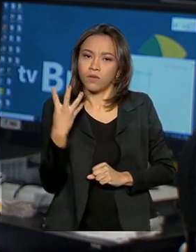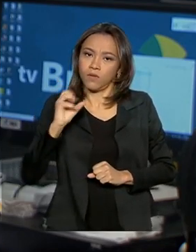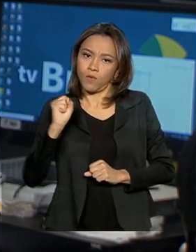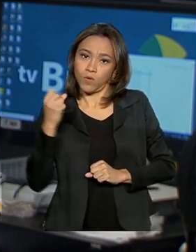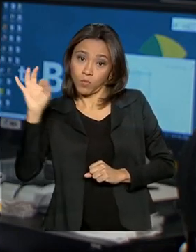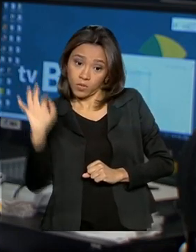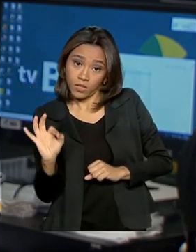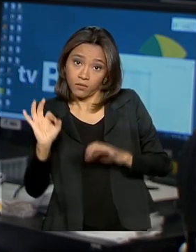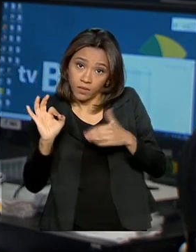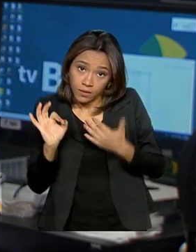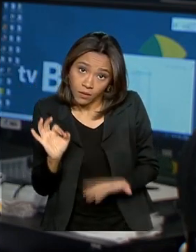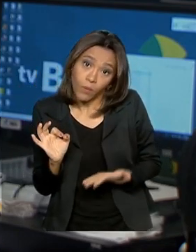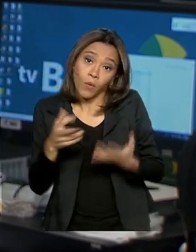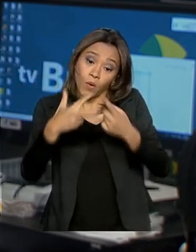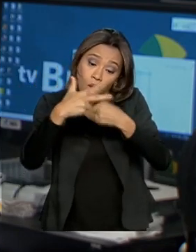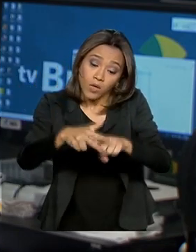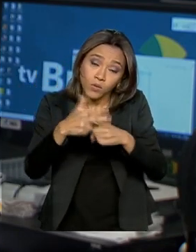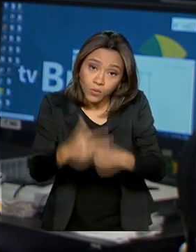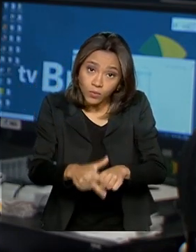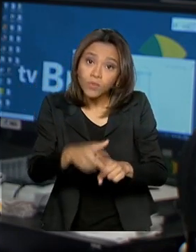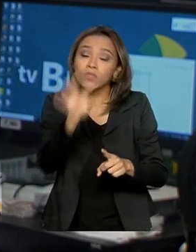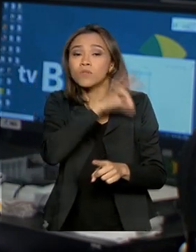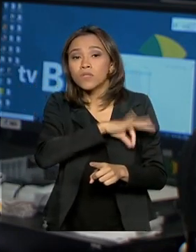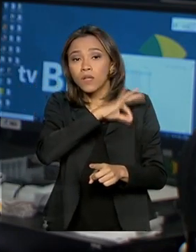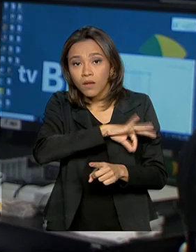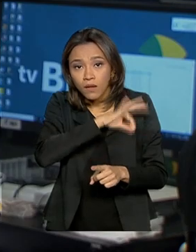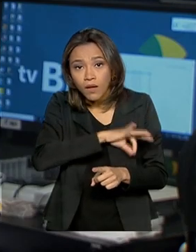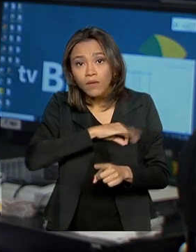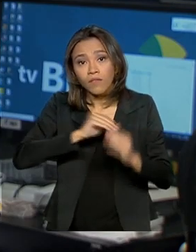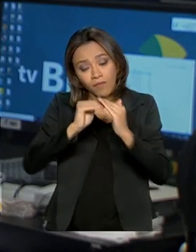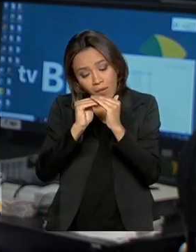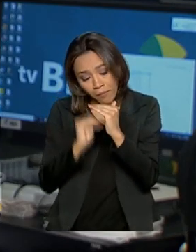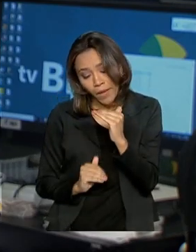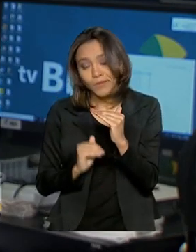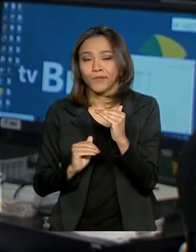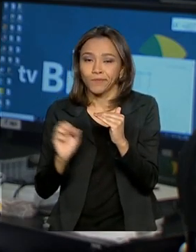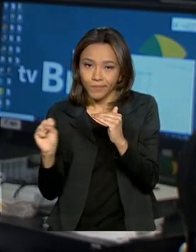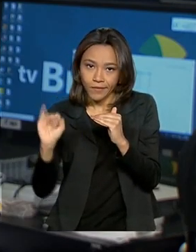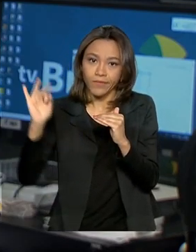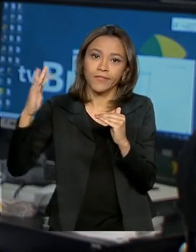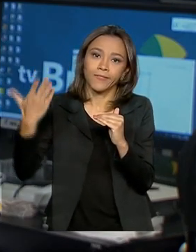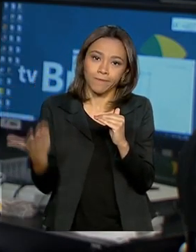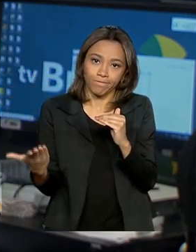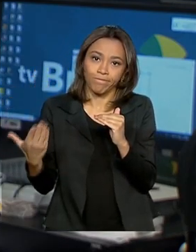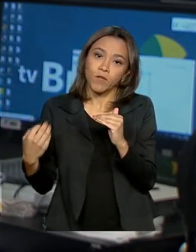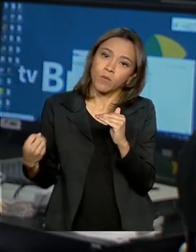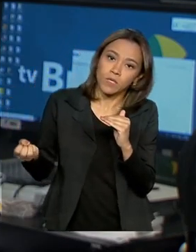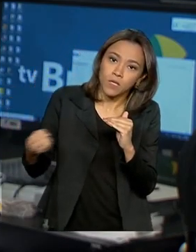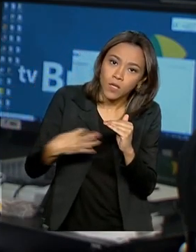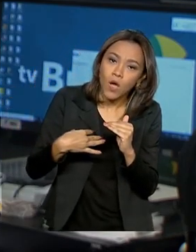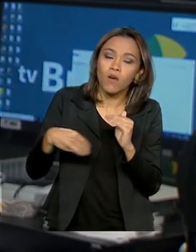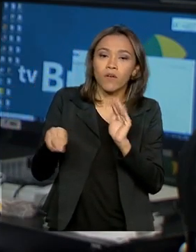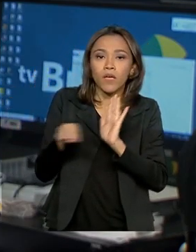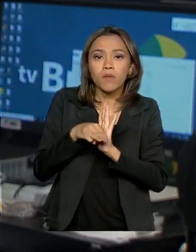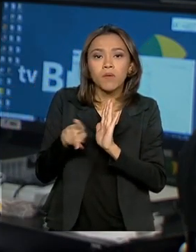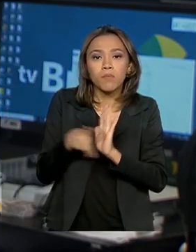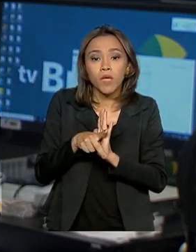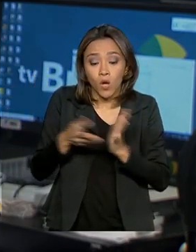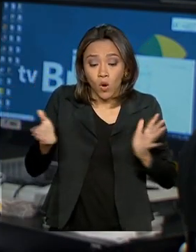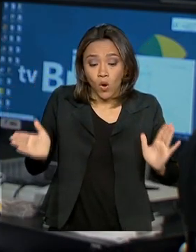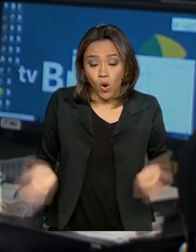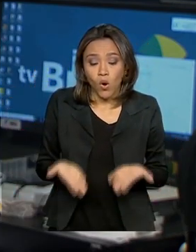4,48%. Portanto, o reajuste do valor do mínimo ficaria abaixo da inflação. Com essa nova medida publicada hoje